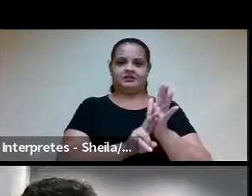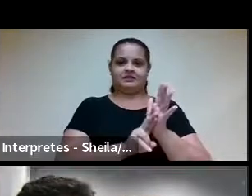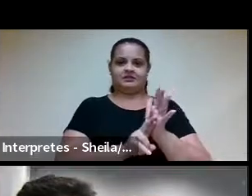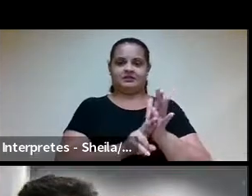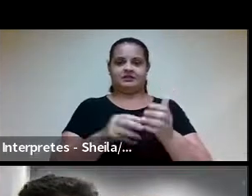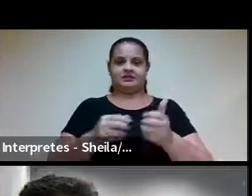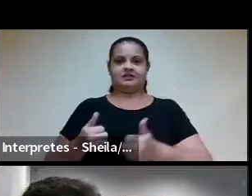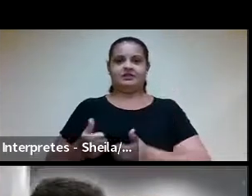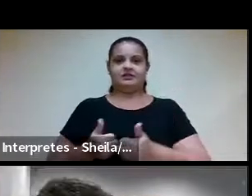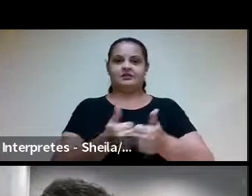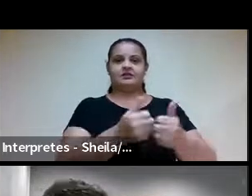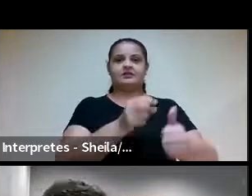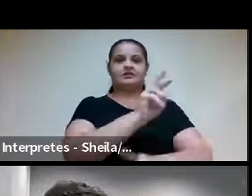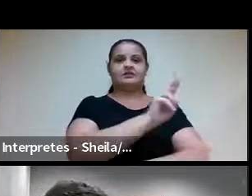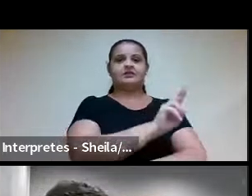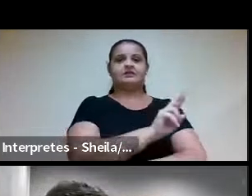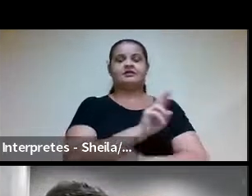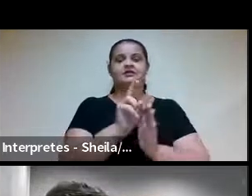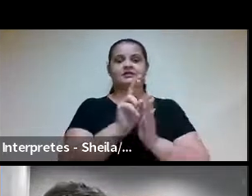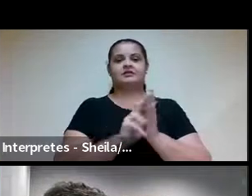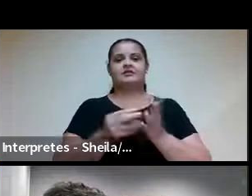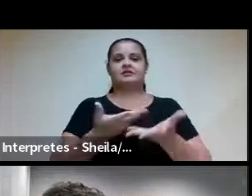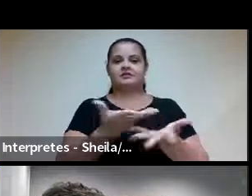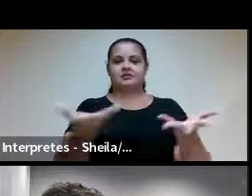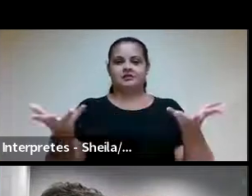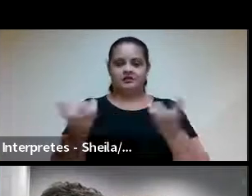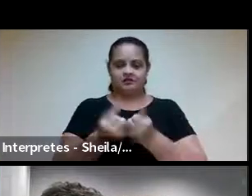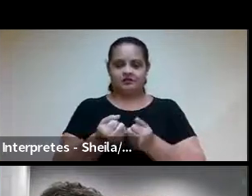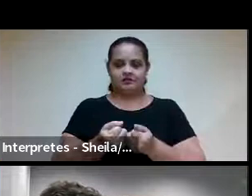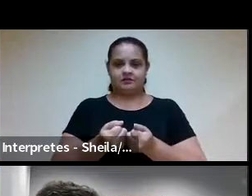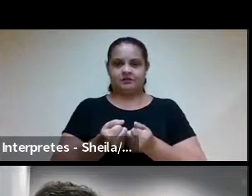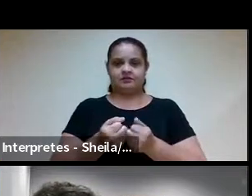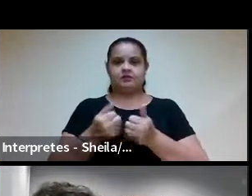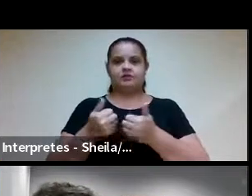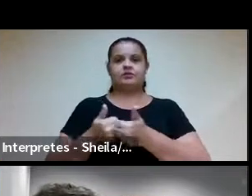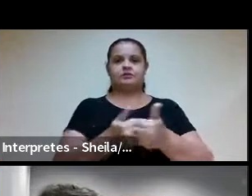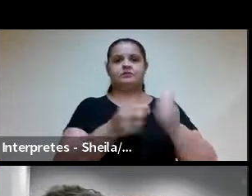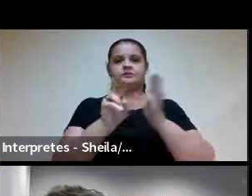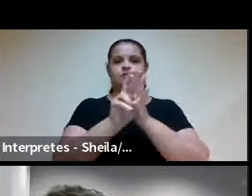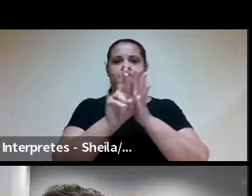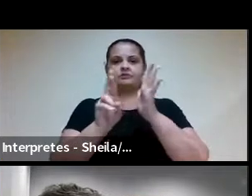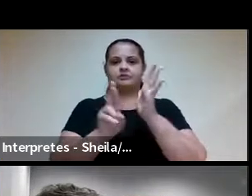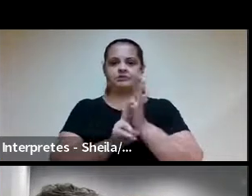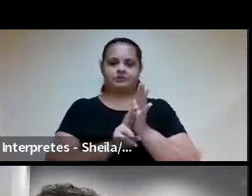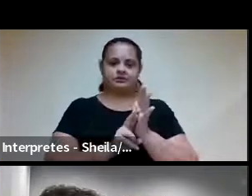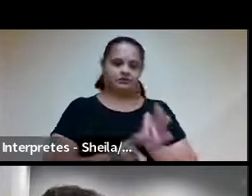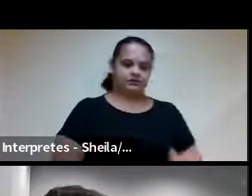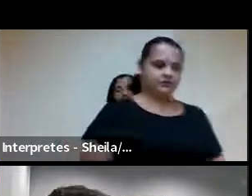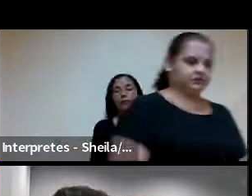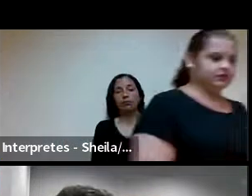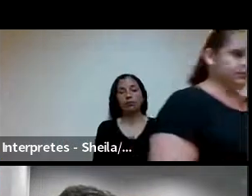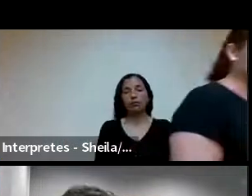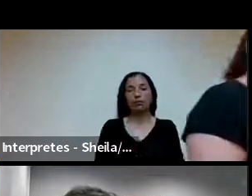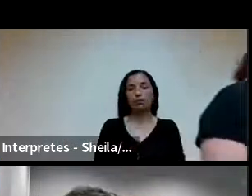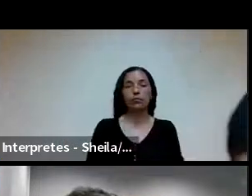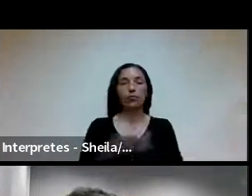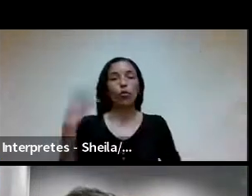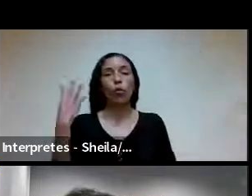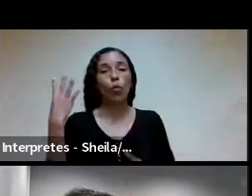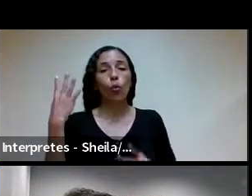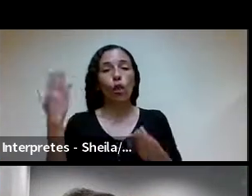Acompanha a eminente relatora, senhor presidente. A unanimidade, o tribunal acompanhou o voto da senhora relatora. O quarto